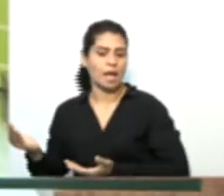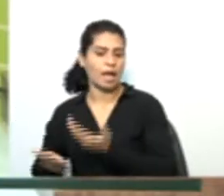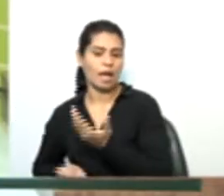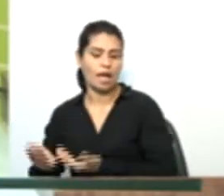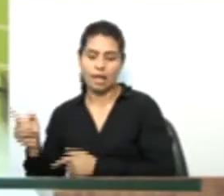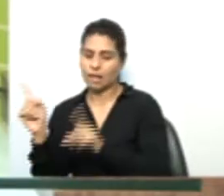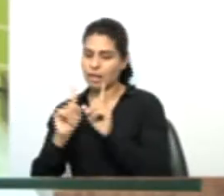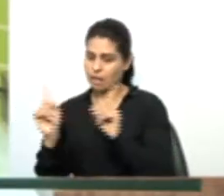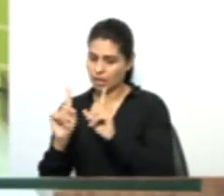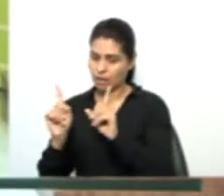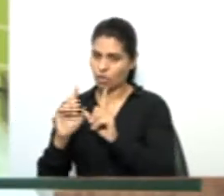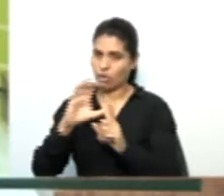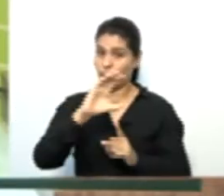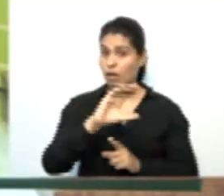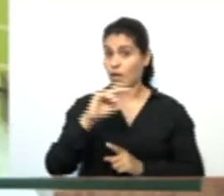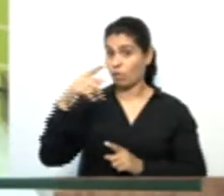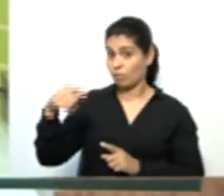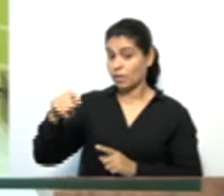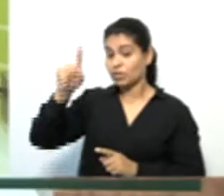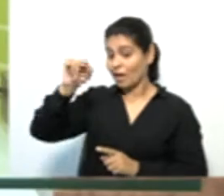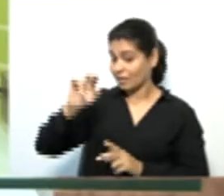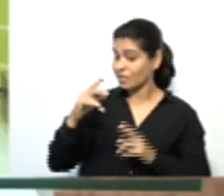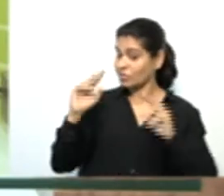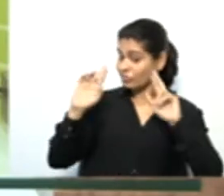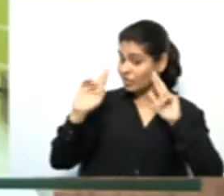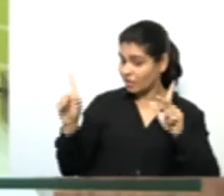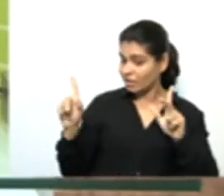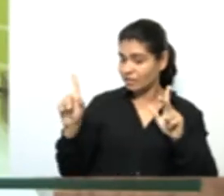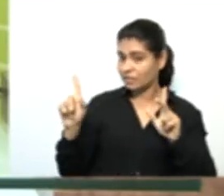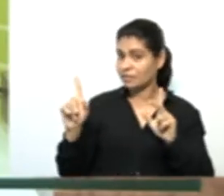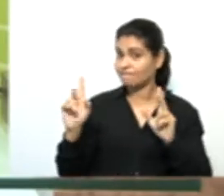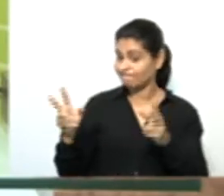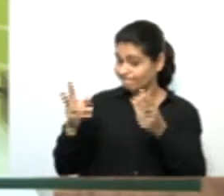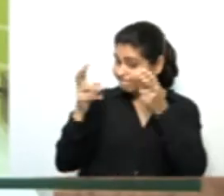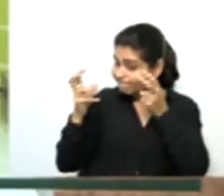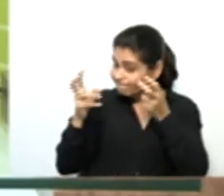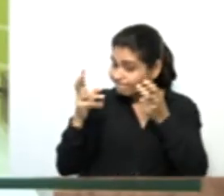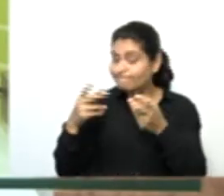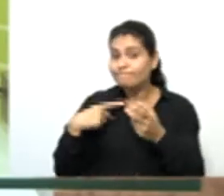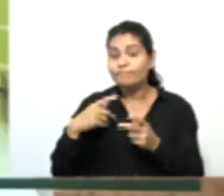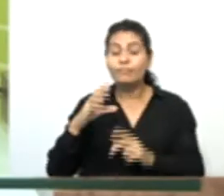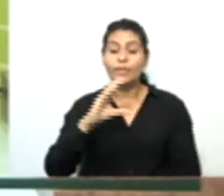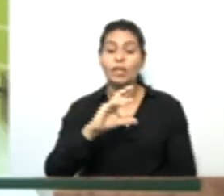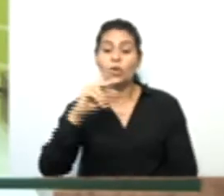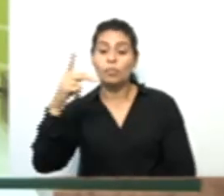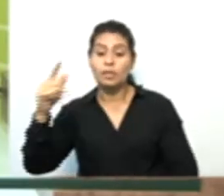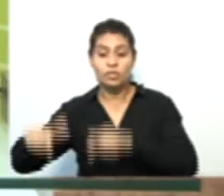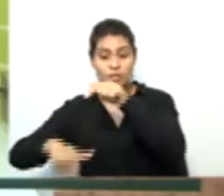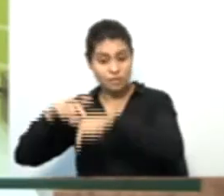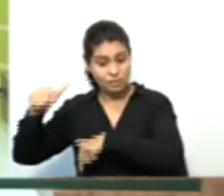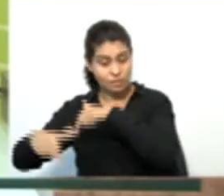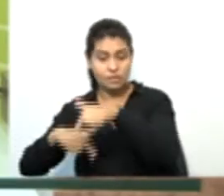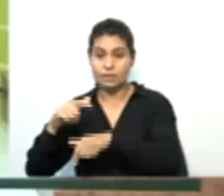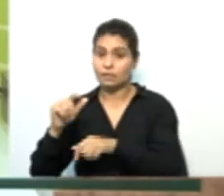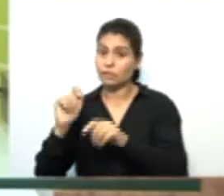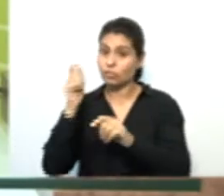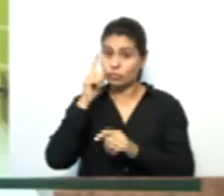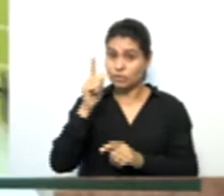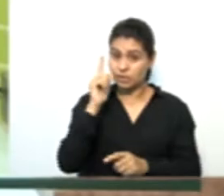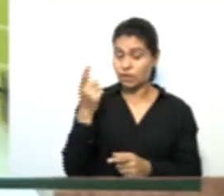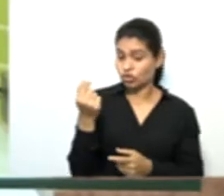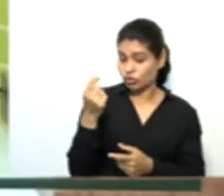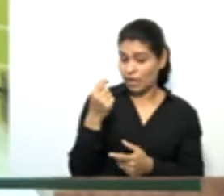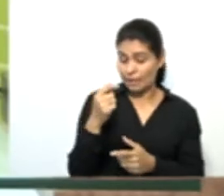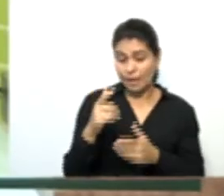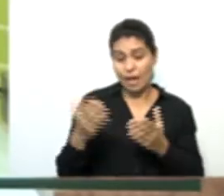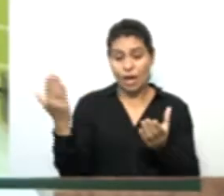empresa cooperativa de trabalho. Essa é a grande questão. Muitas cooperativas de trabalho são organizadas para ganhar